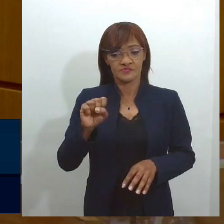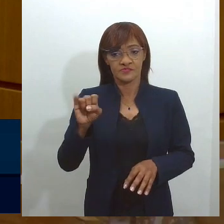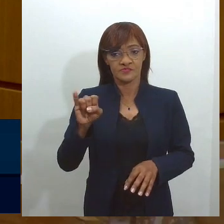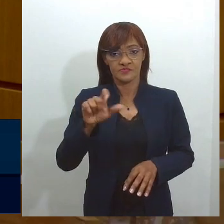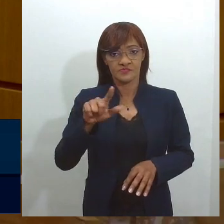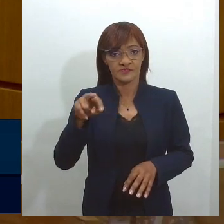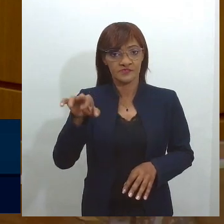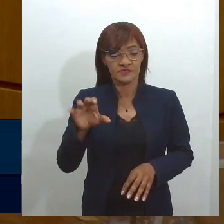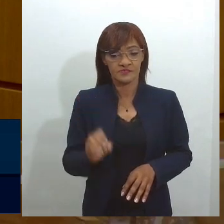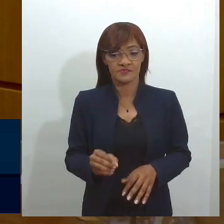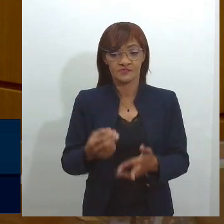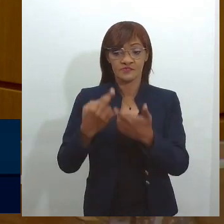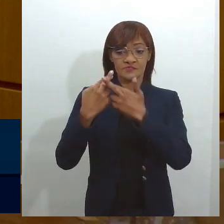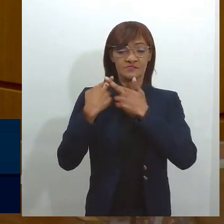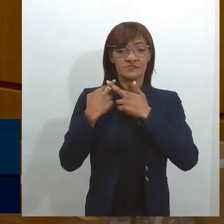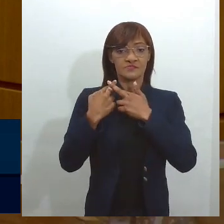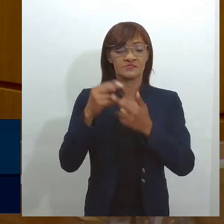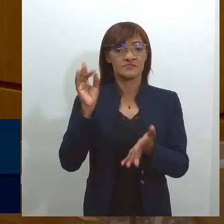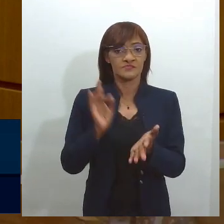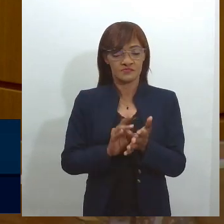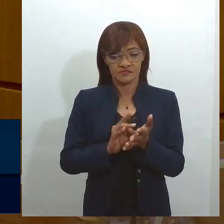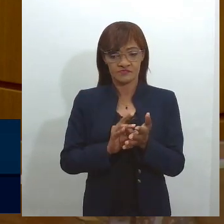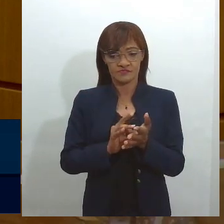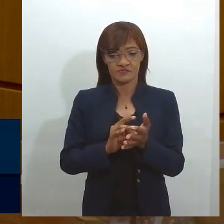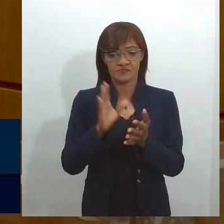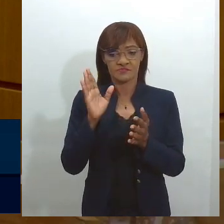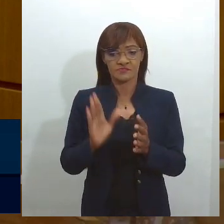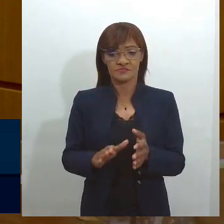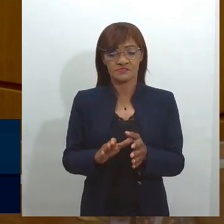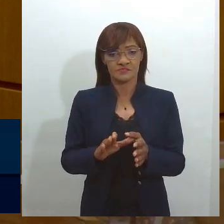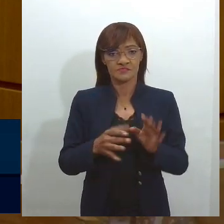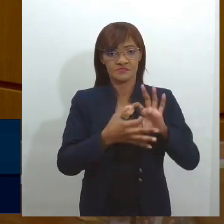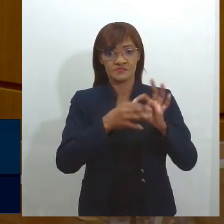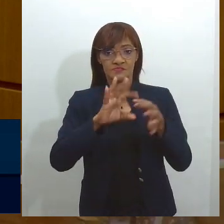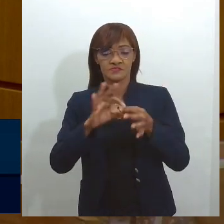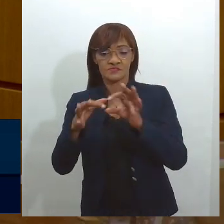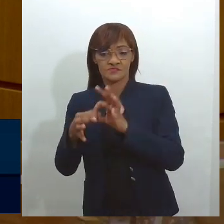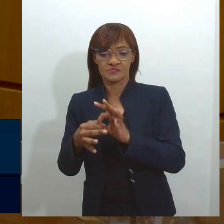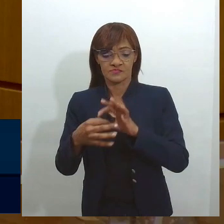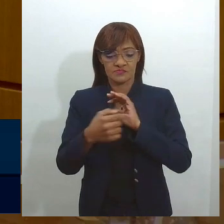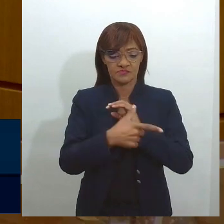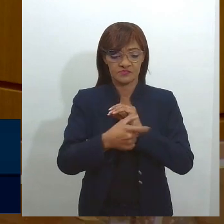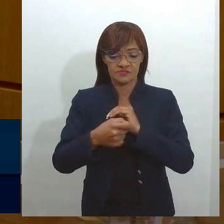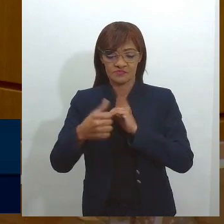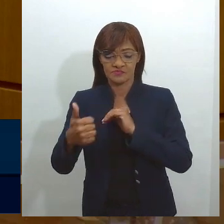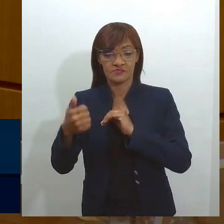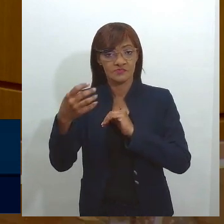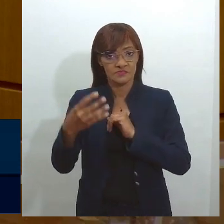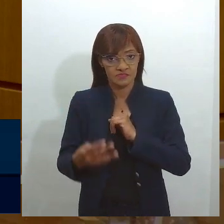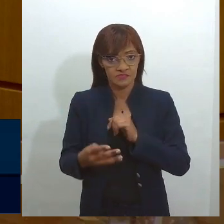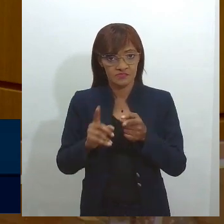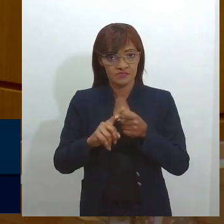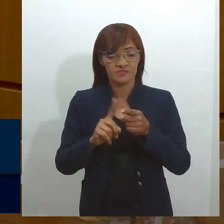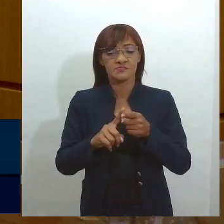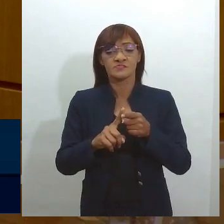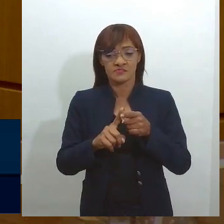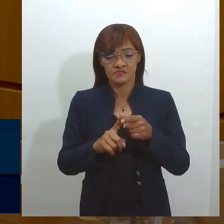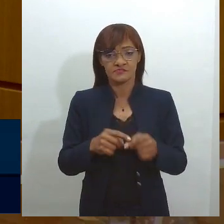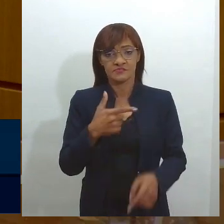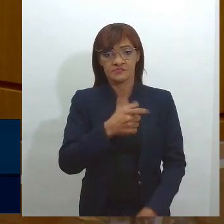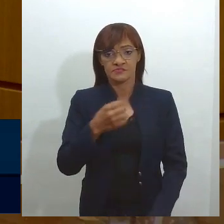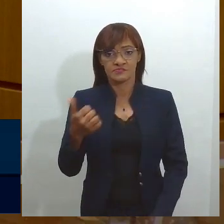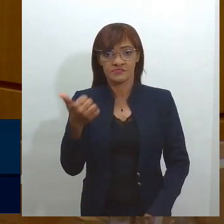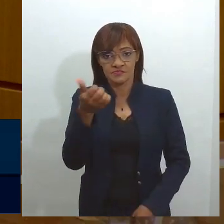geradores da Copa do Mundo de 2014 e as Olimpíadas de 2016. Em Sergipe, ele está investido na